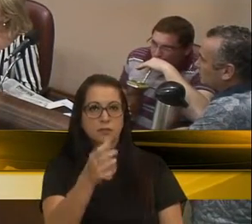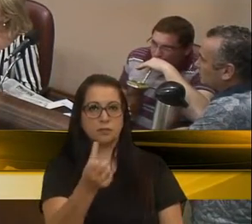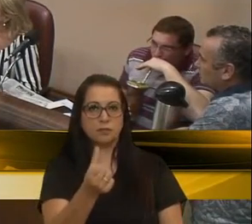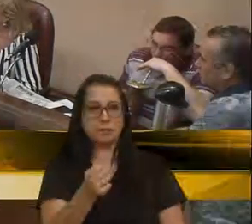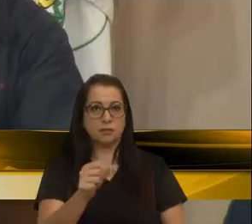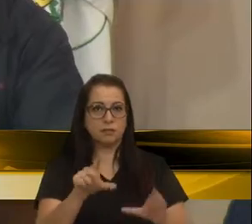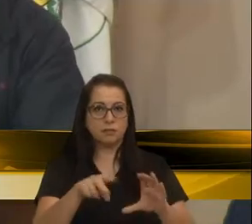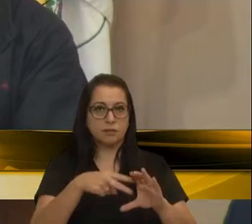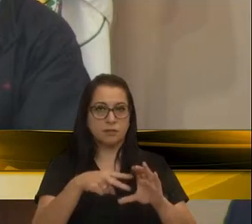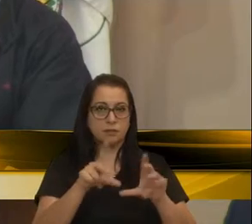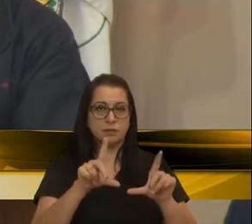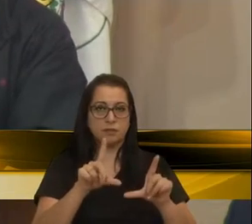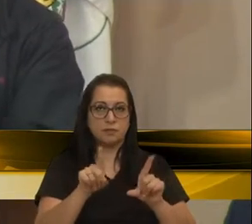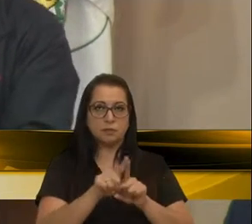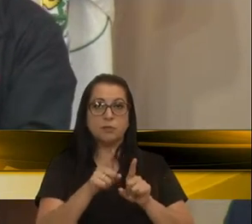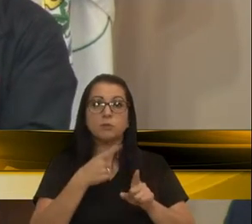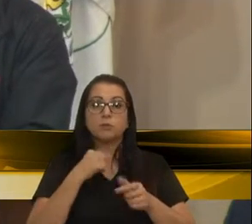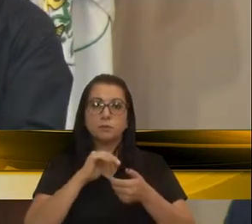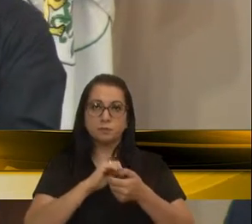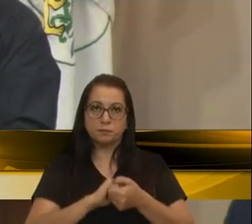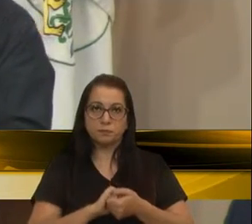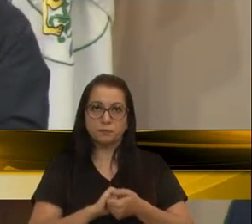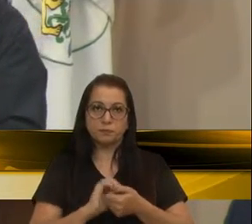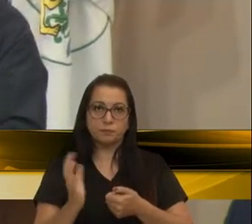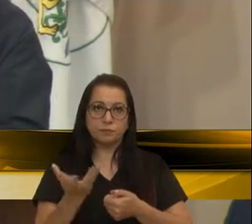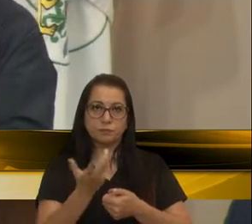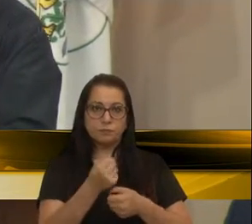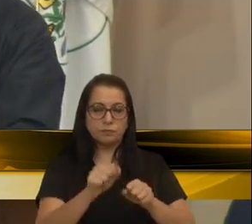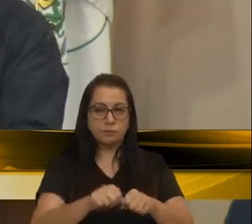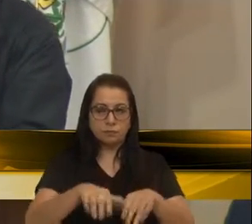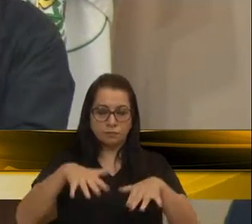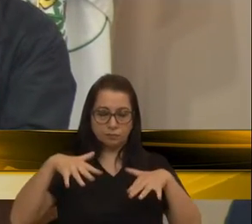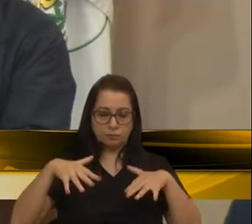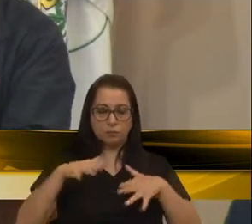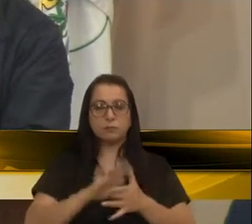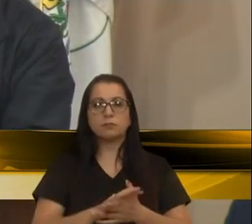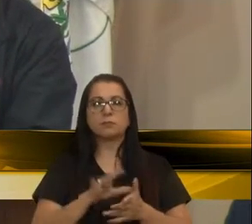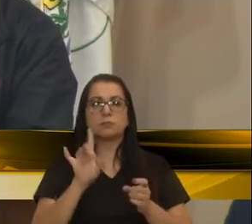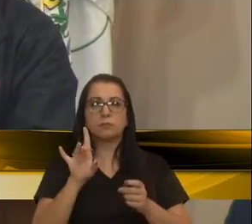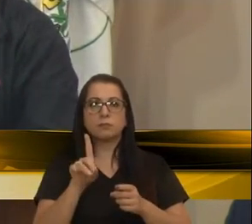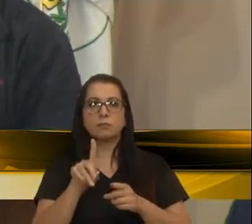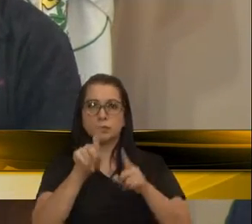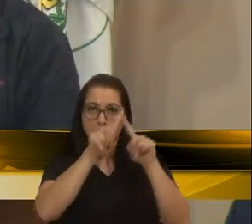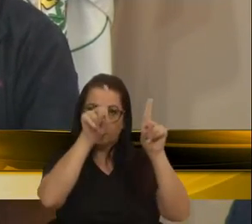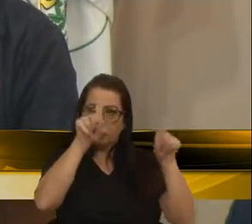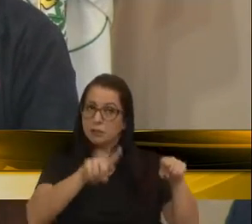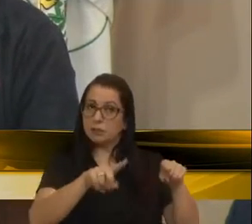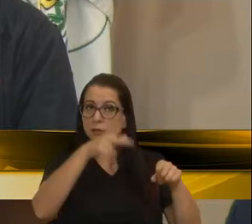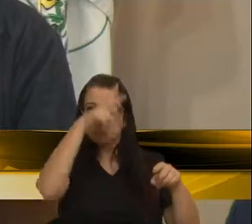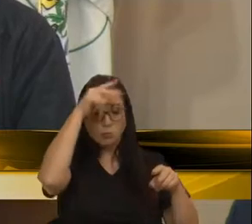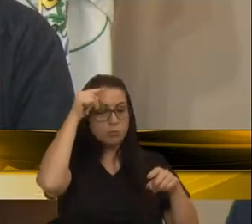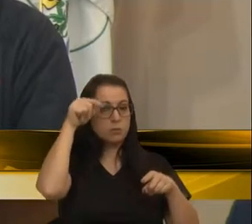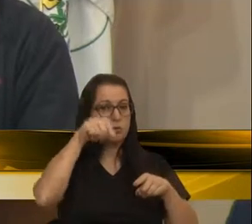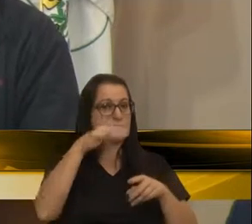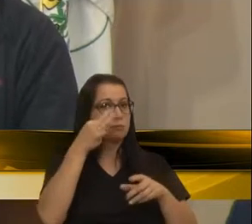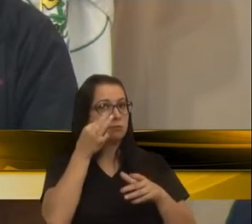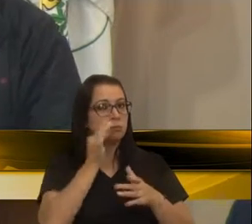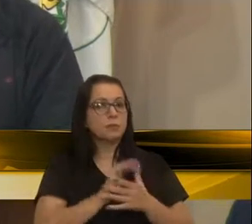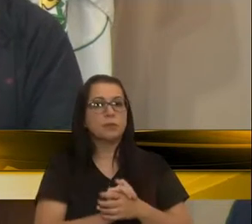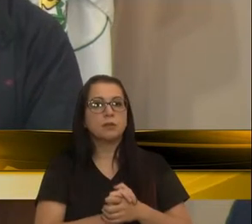Câmara, inicialmente gostaria de cumprimentar a toda a plateia, especialmente aos nossos servidores públicos que aqui se